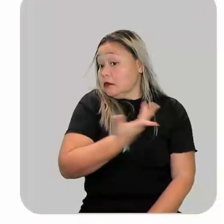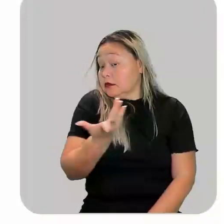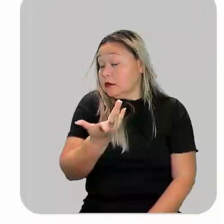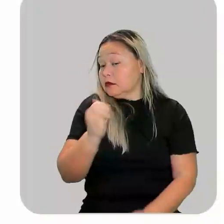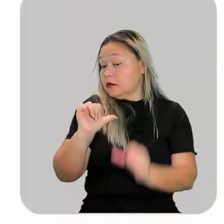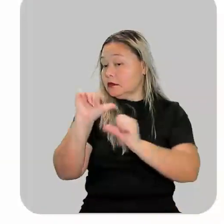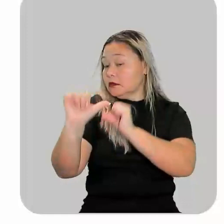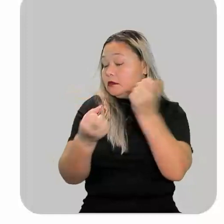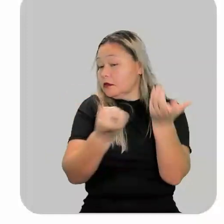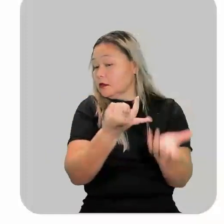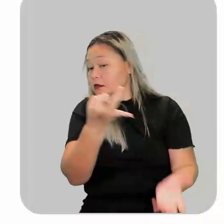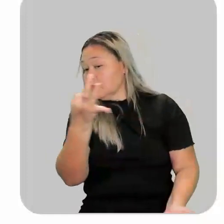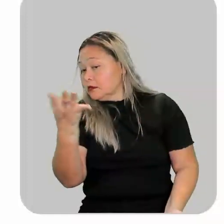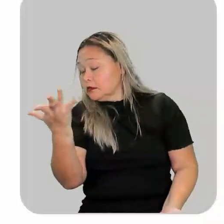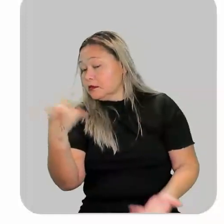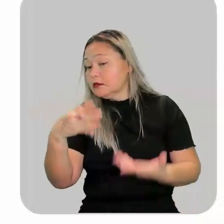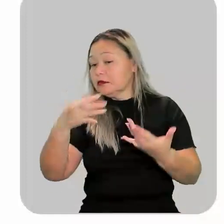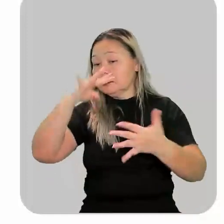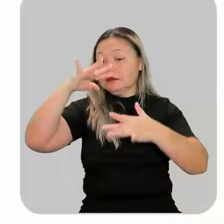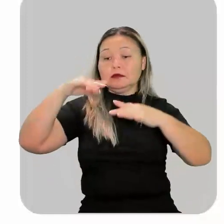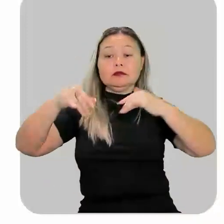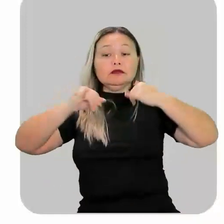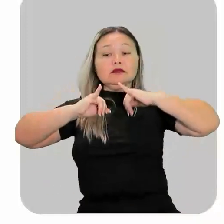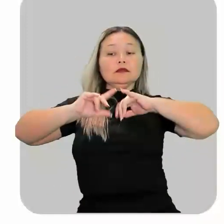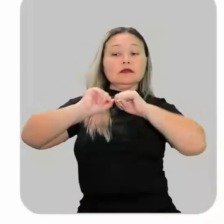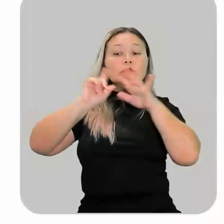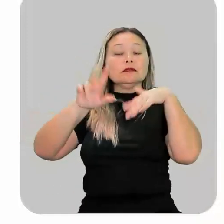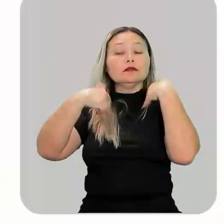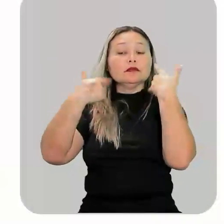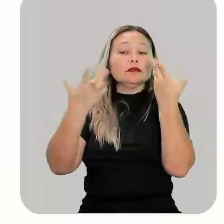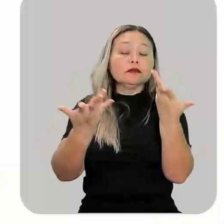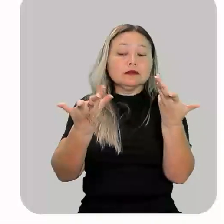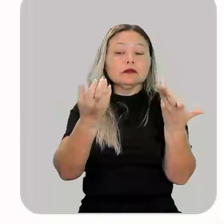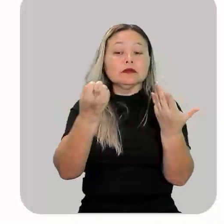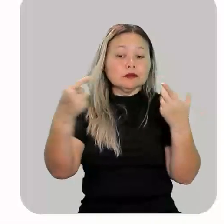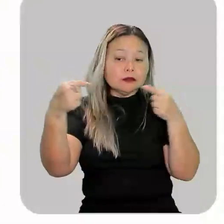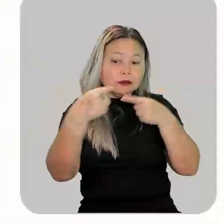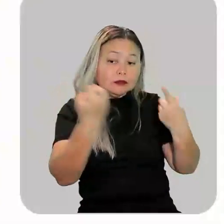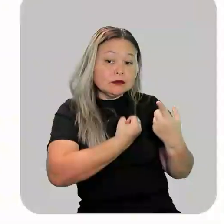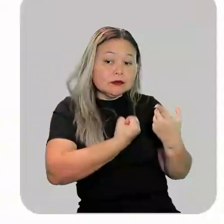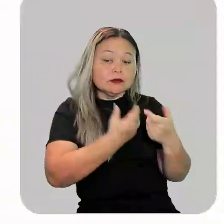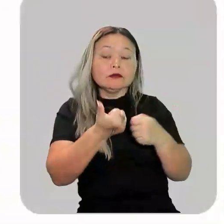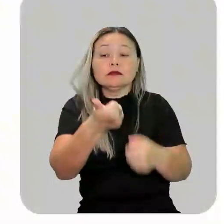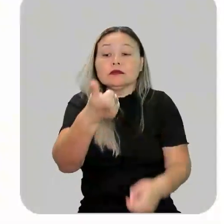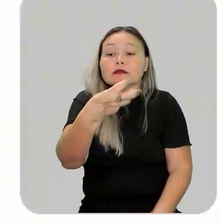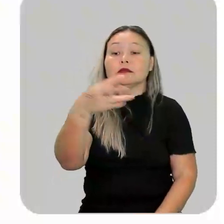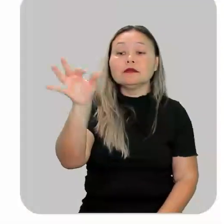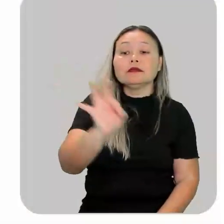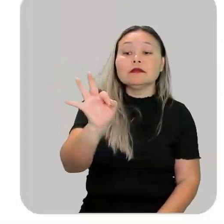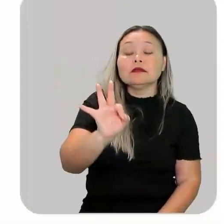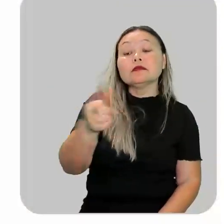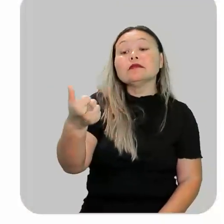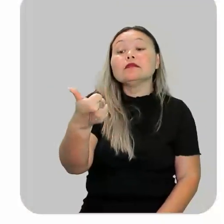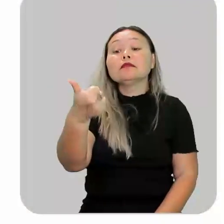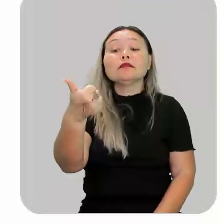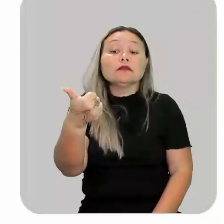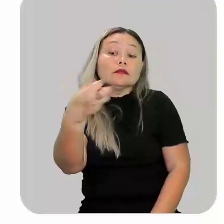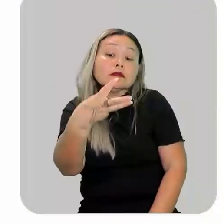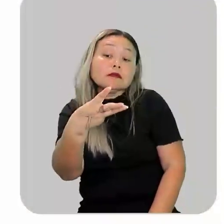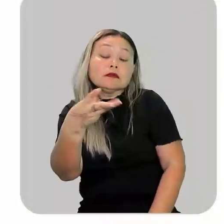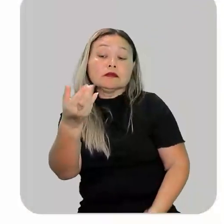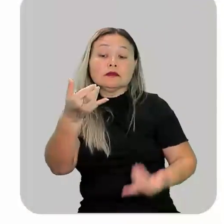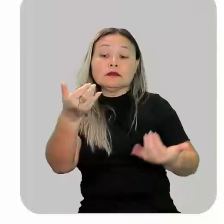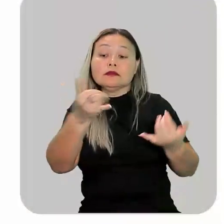A gente não sabe a quantidade de cada perfume, a gente pode fazer ele como sendo um número natural. 13% de 100, 13. Então pode colocar que são